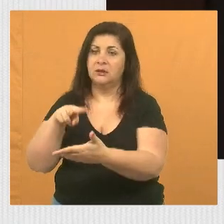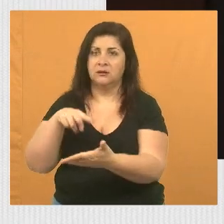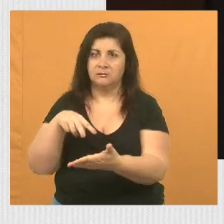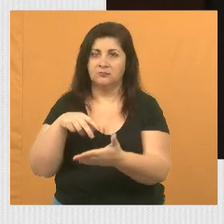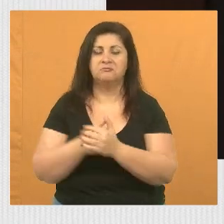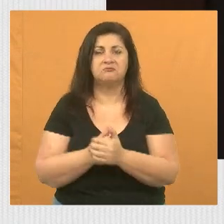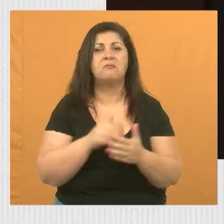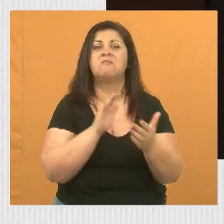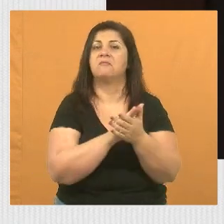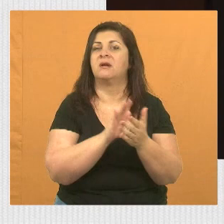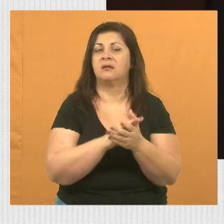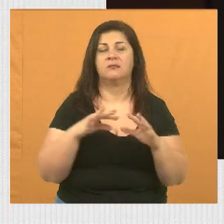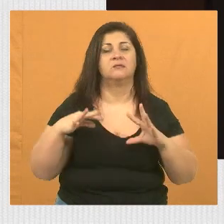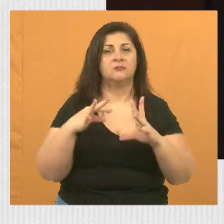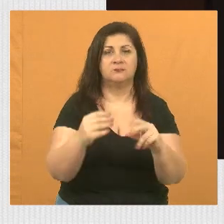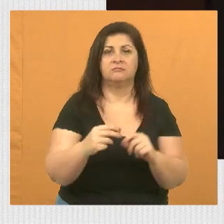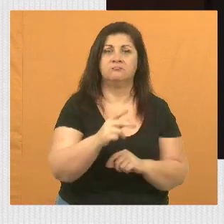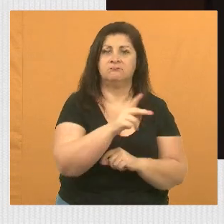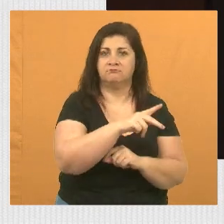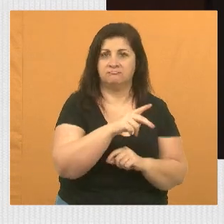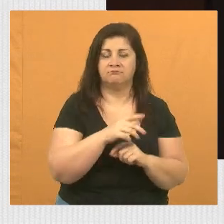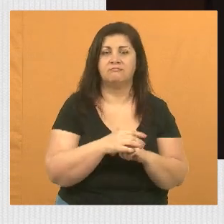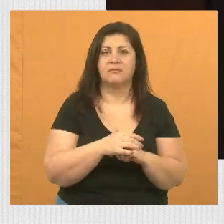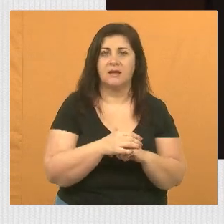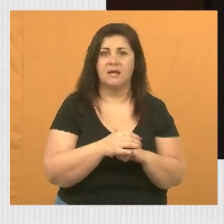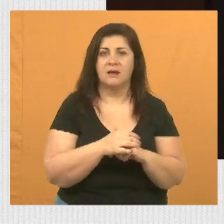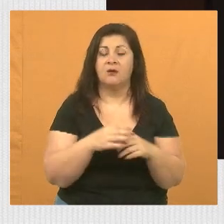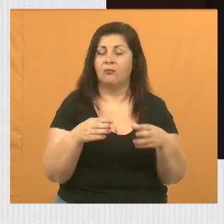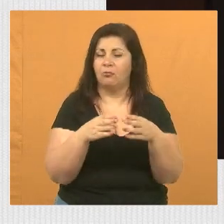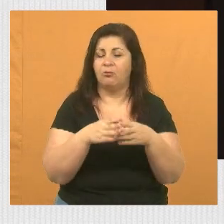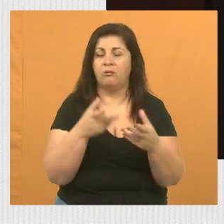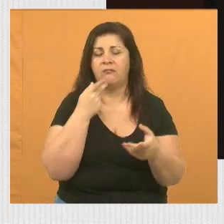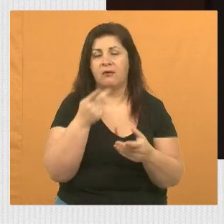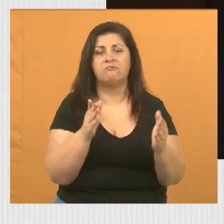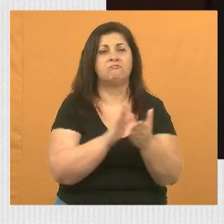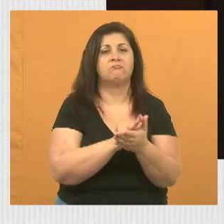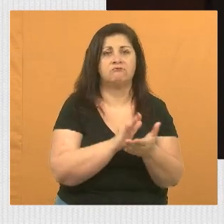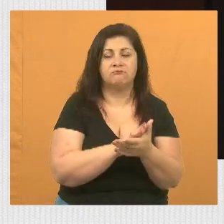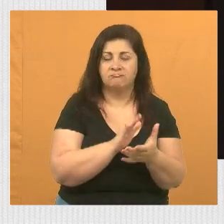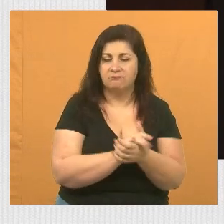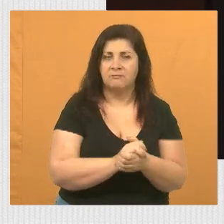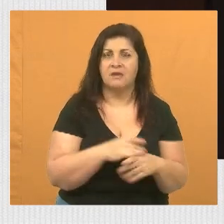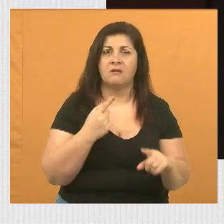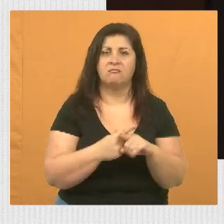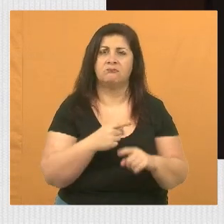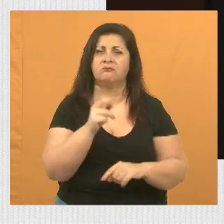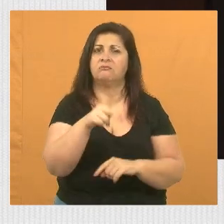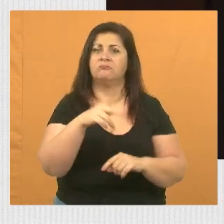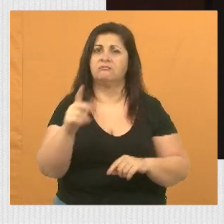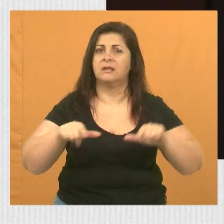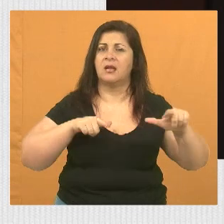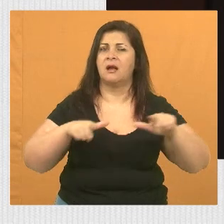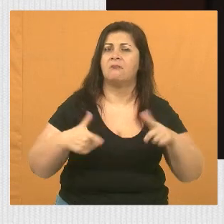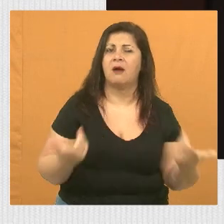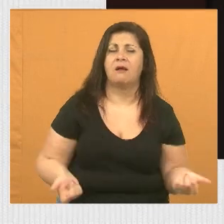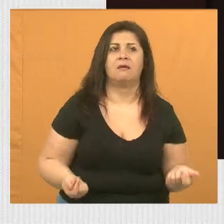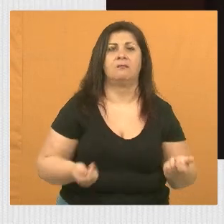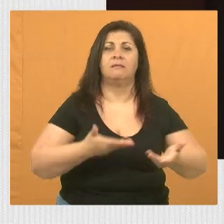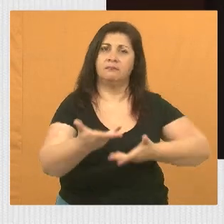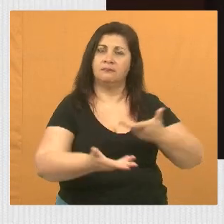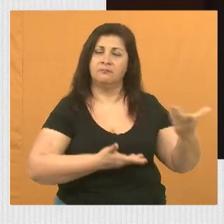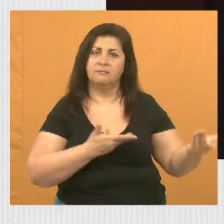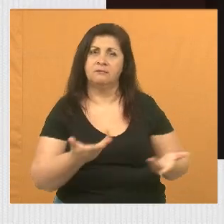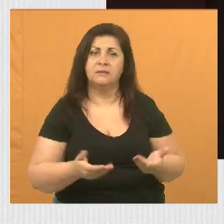Meire mesmo, nós da equipe gestora da escola, pelo trabalho que ela desenvolve, pelo companheirismo, pelo cuidado com